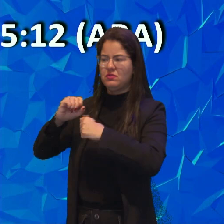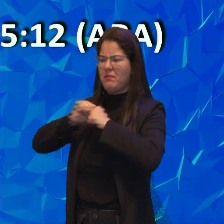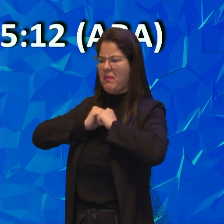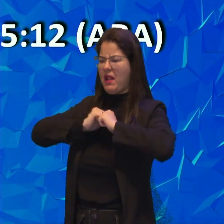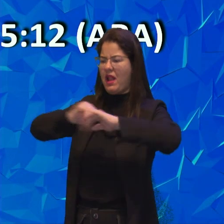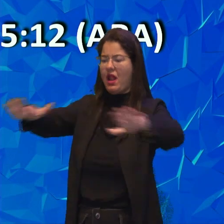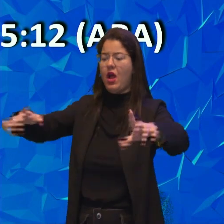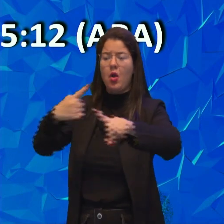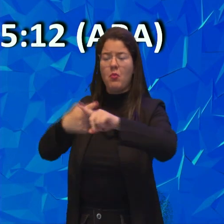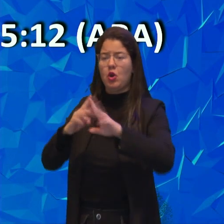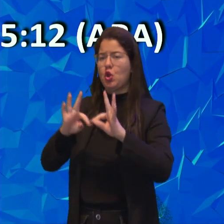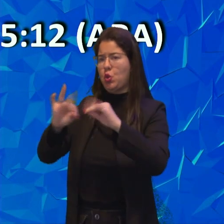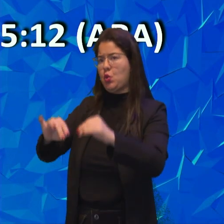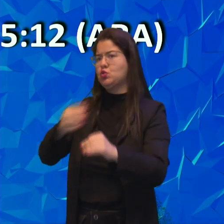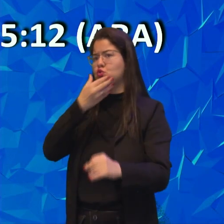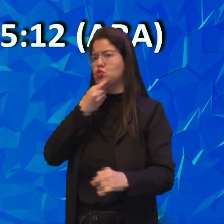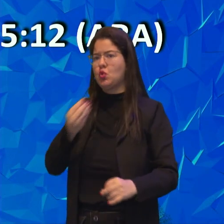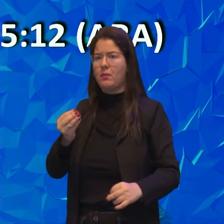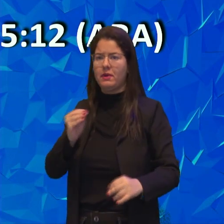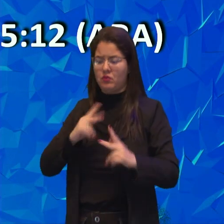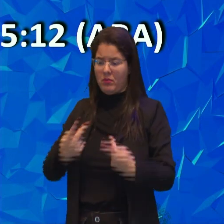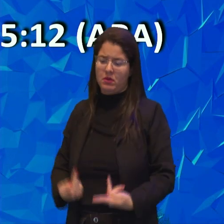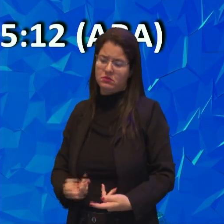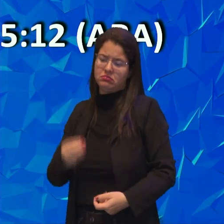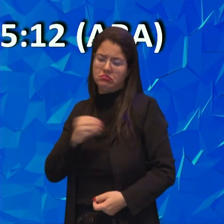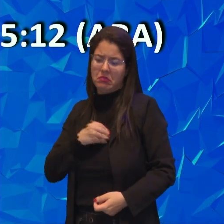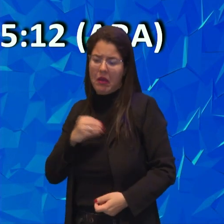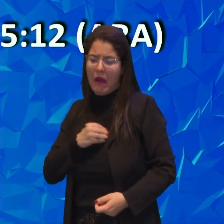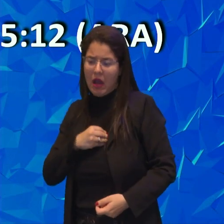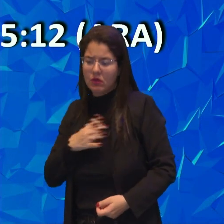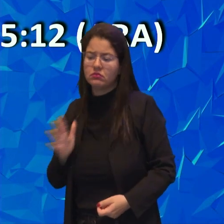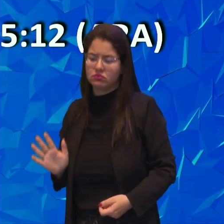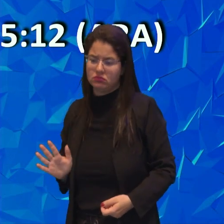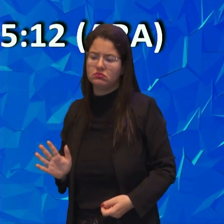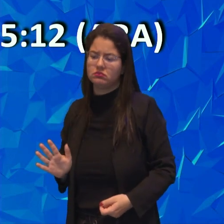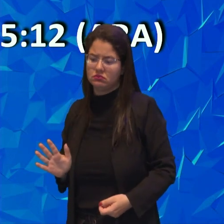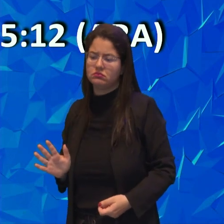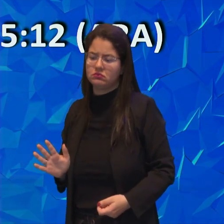porque todos pecaram. Romanos, capítulo 5, verso 12.